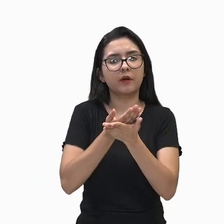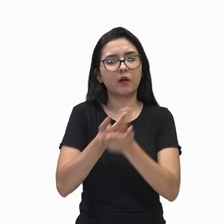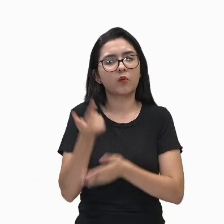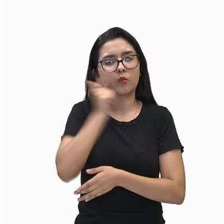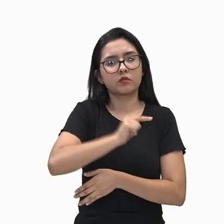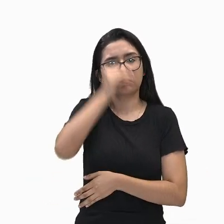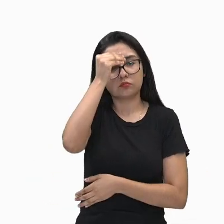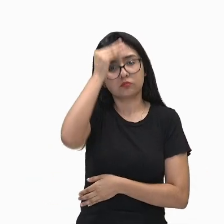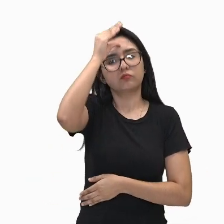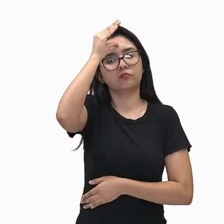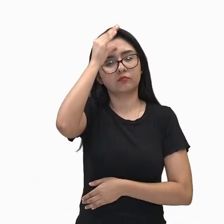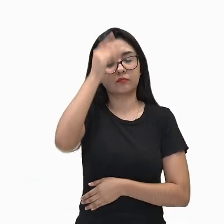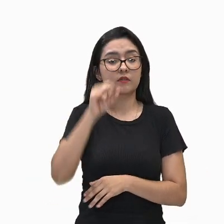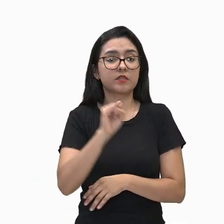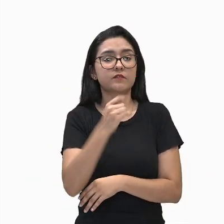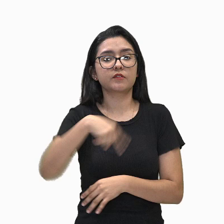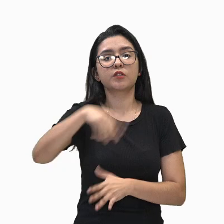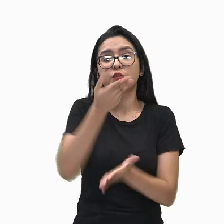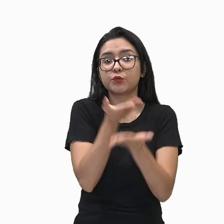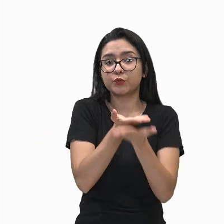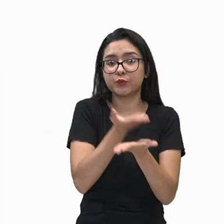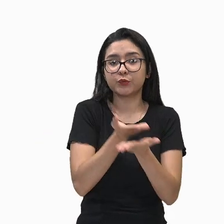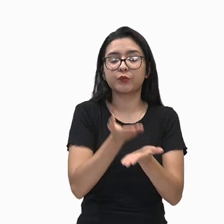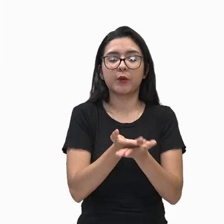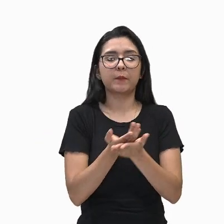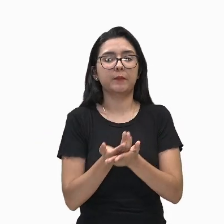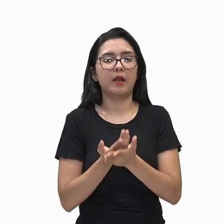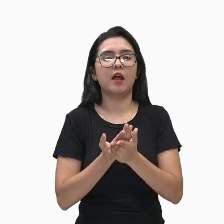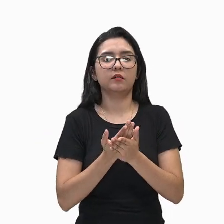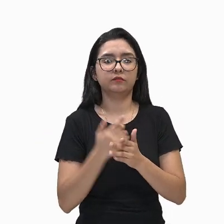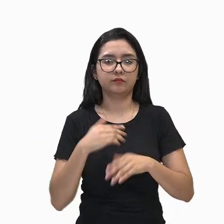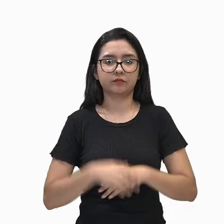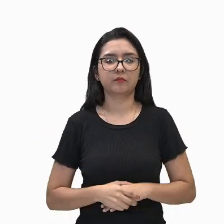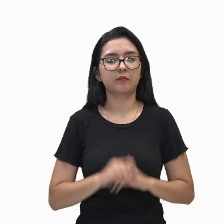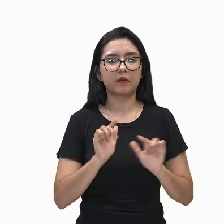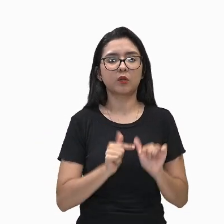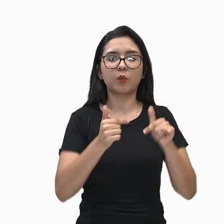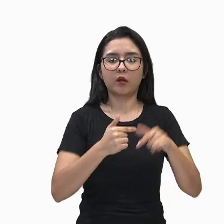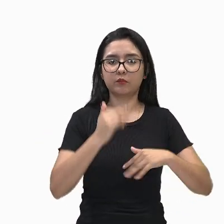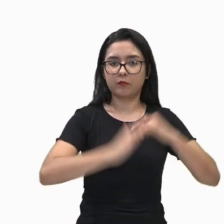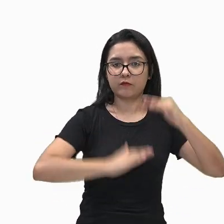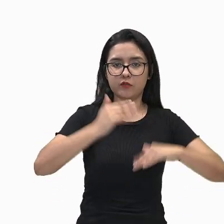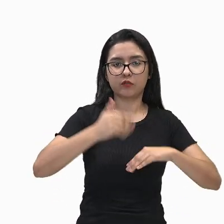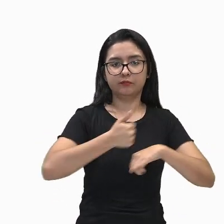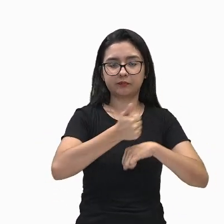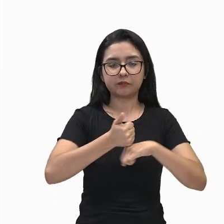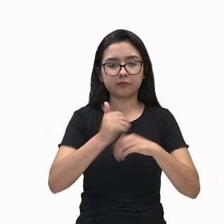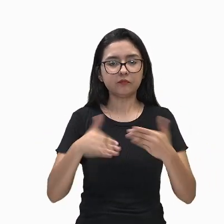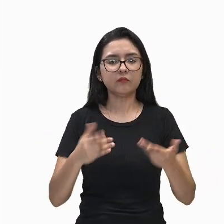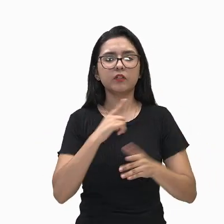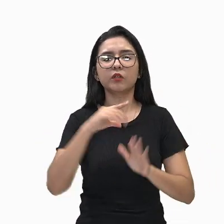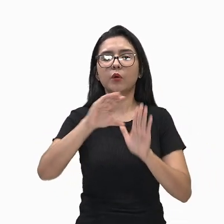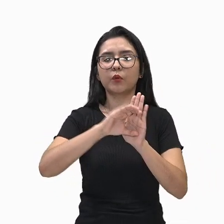Então, você estudou para exercer essa profissão. E aí nós vamos ter o conceito